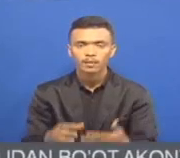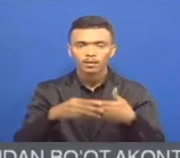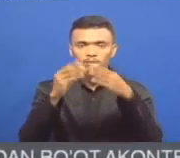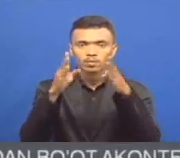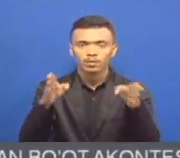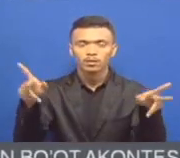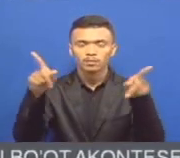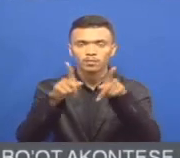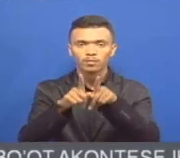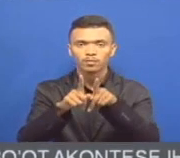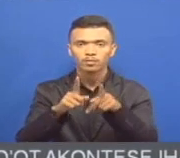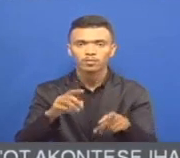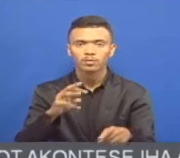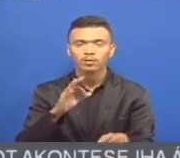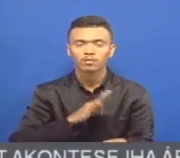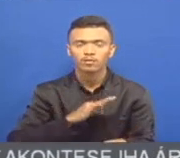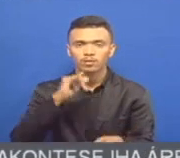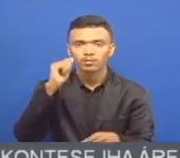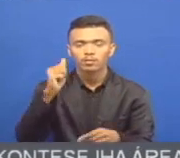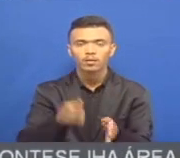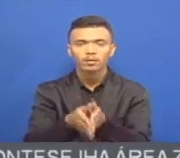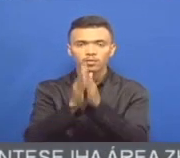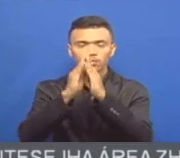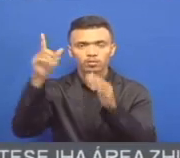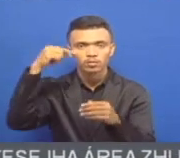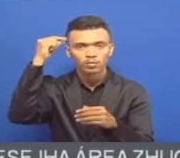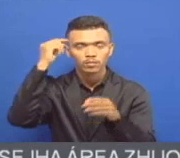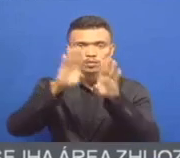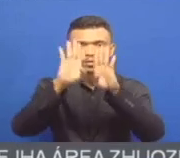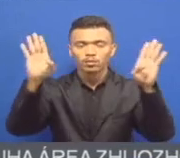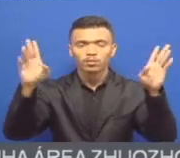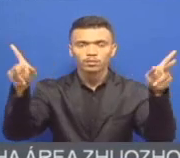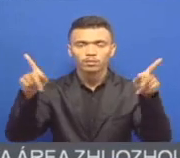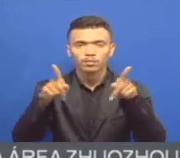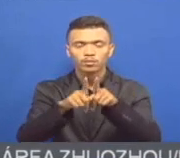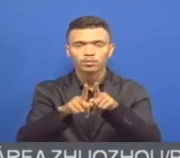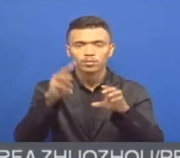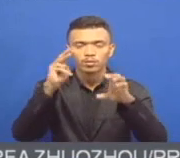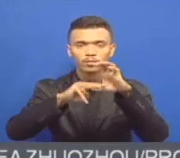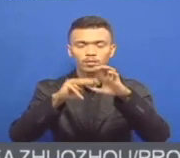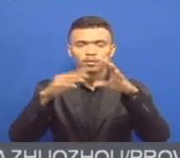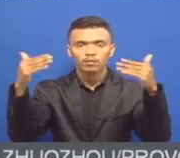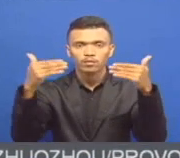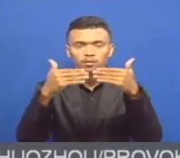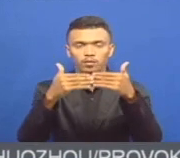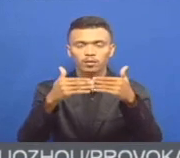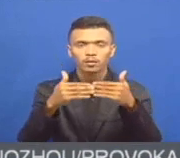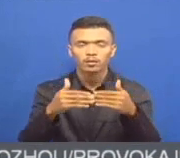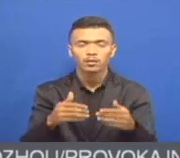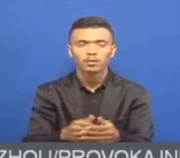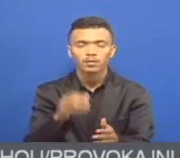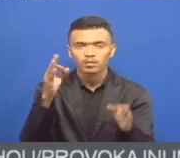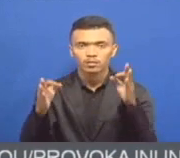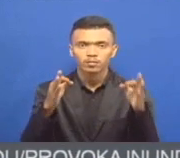Autoridade Posto Administrativo Fatumeia prefere governo loque posto integrado no mercado fronteira e a Fatumeia,